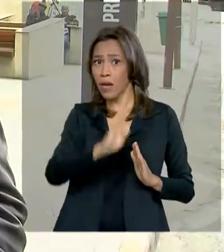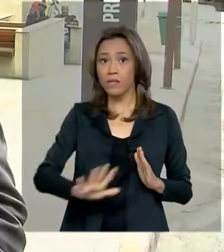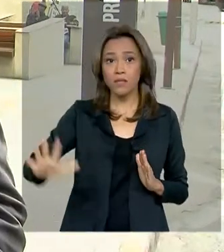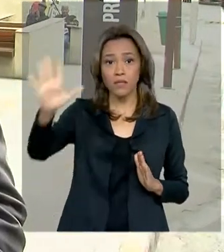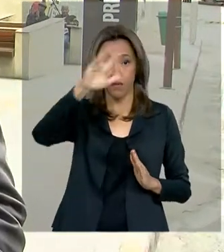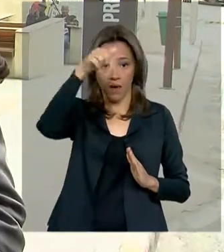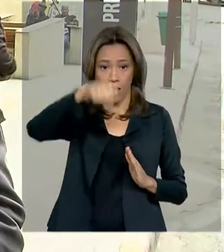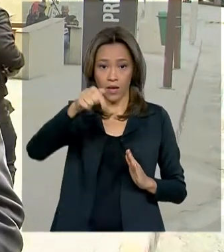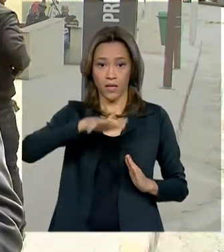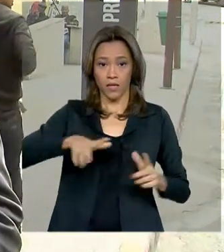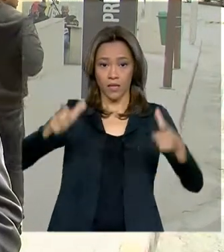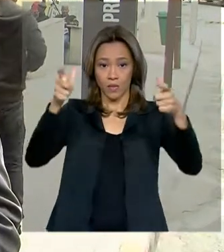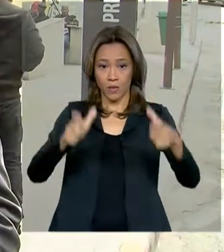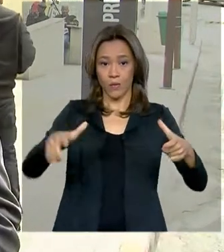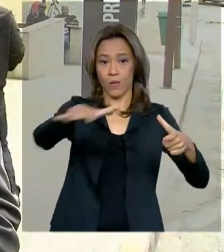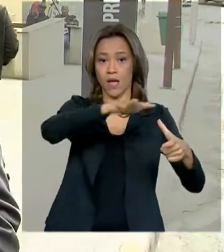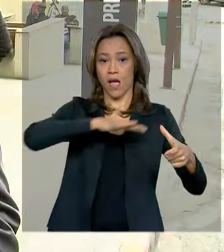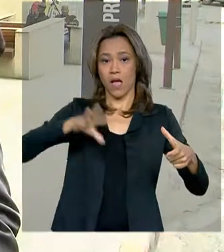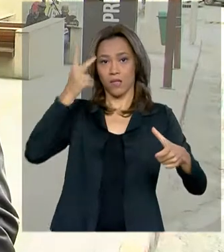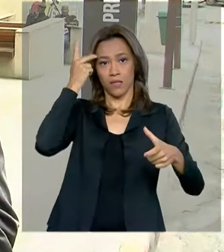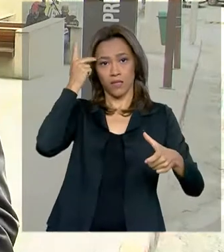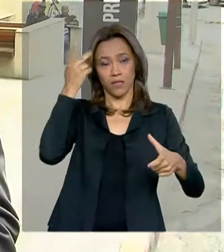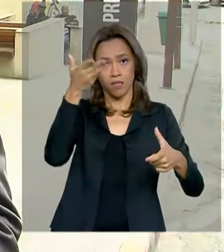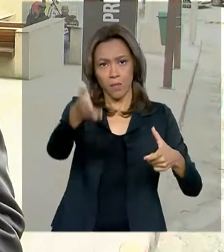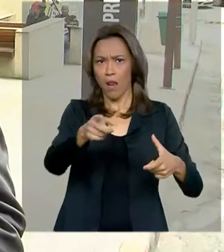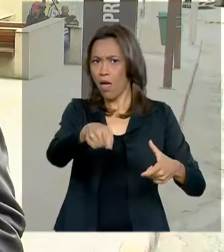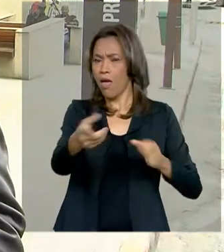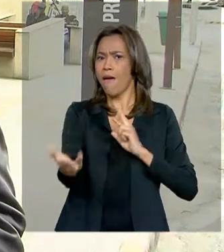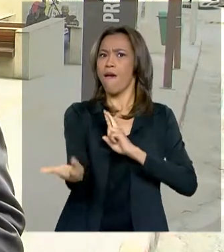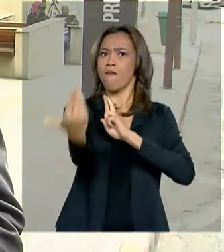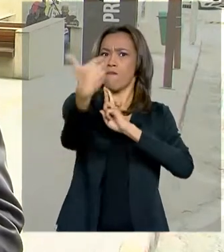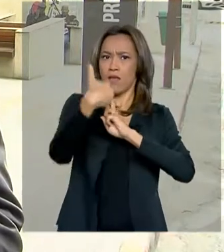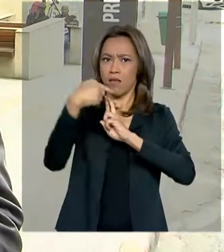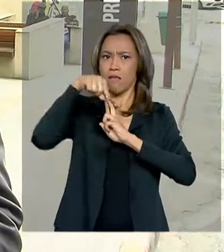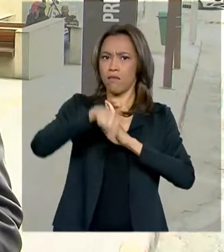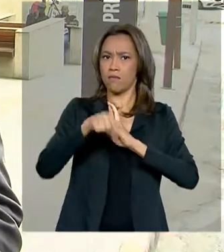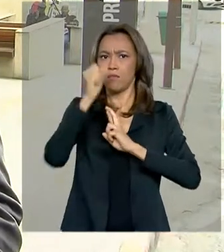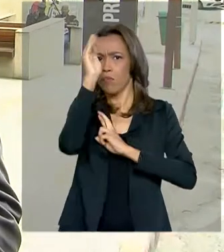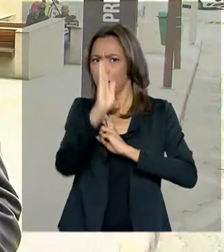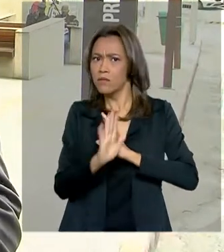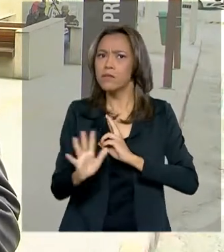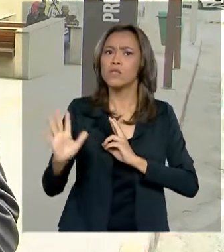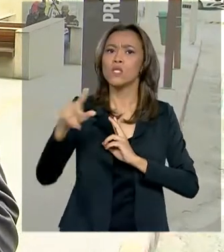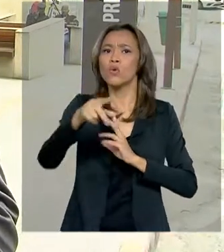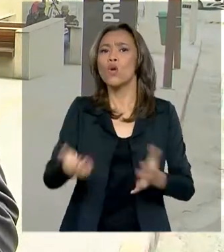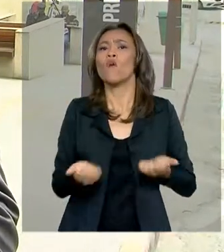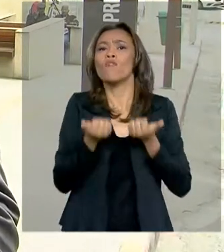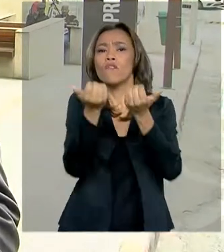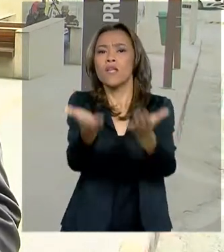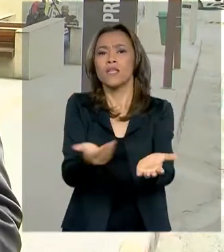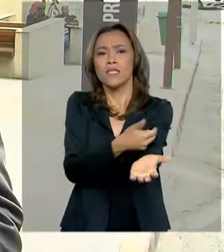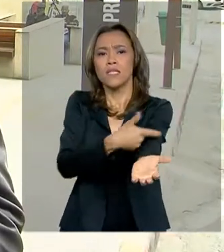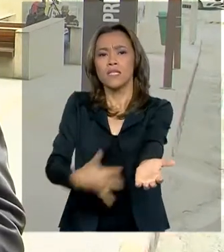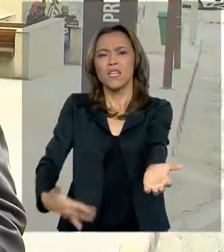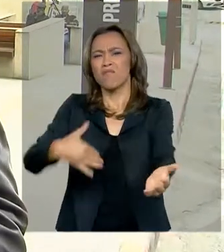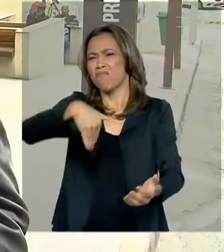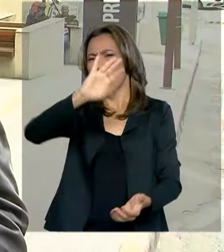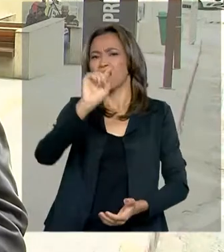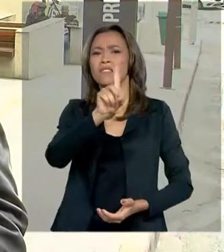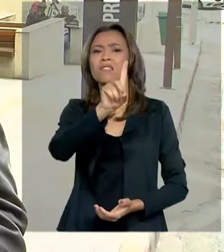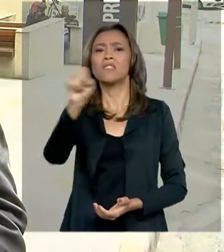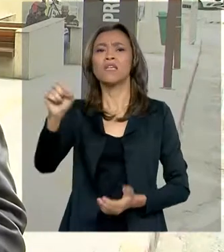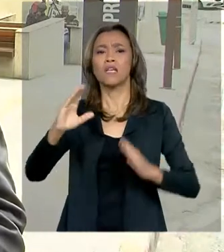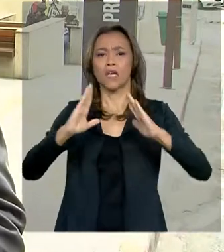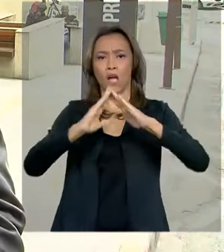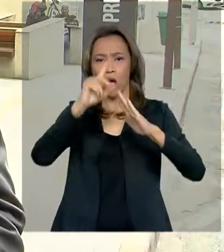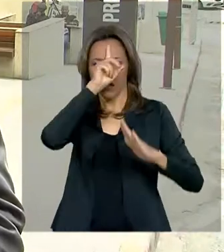no Hospital das Clínicas, um dos hemocentros que é referência para todo o Brasil e fornece sangue para mais de 100 hospitais,